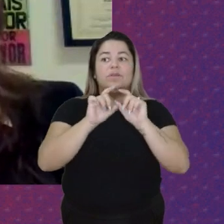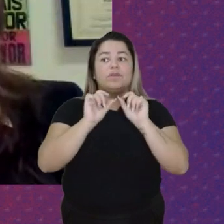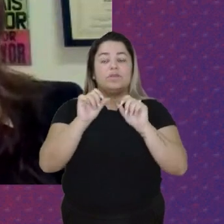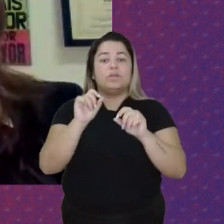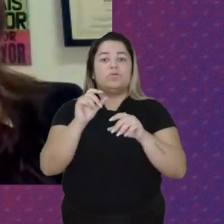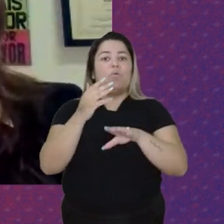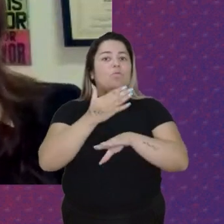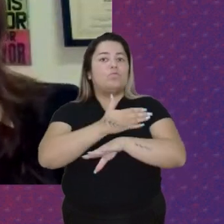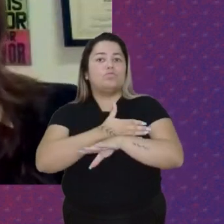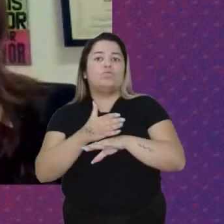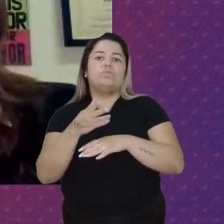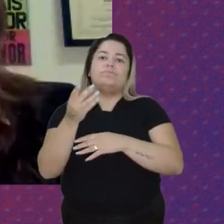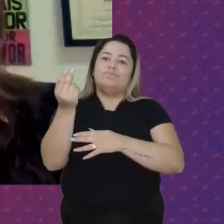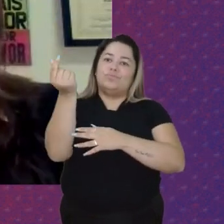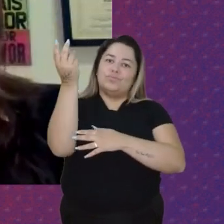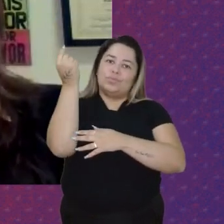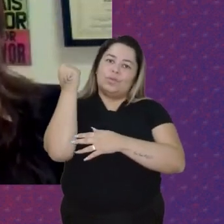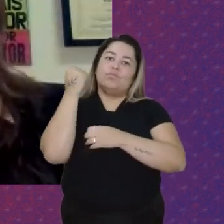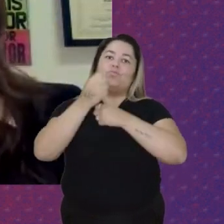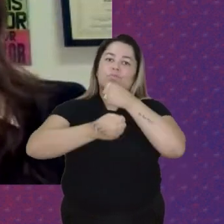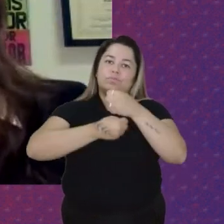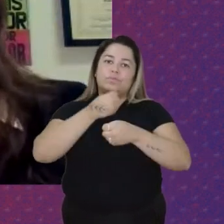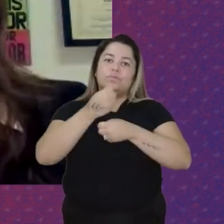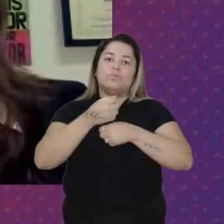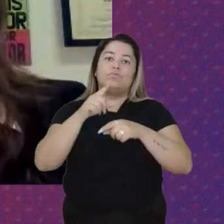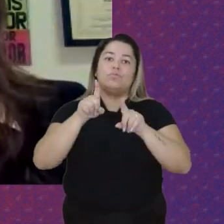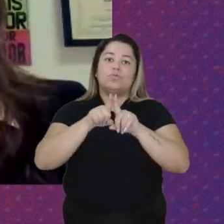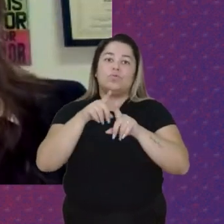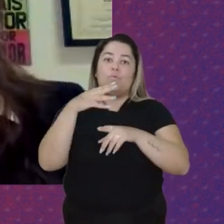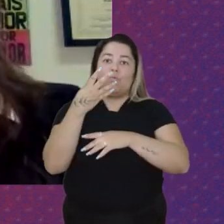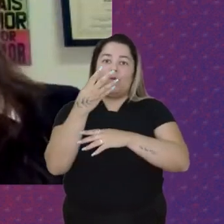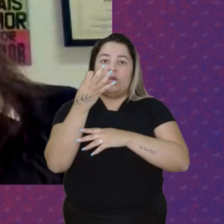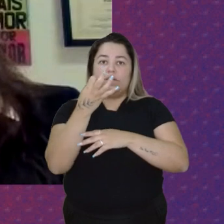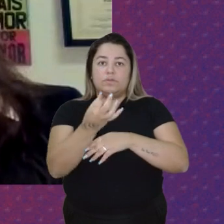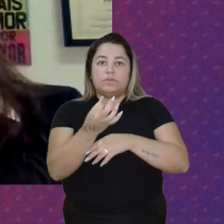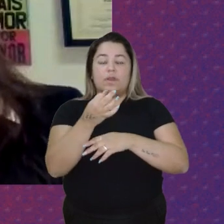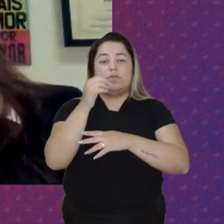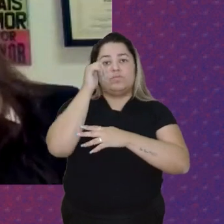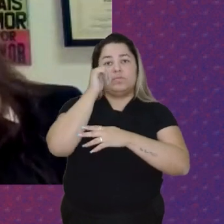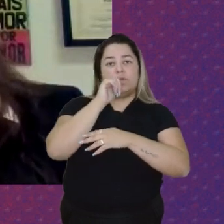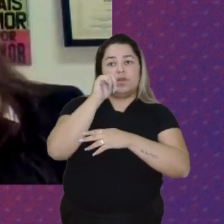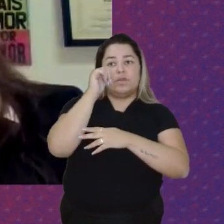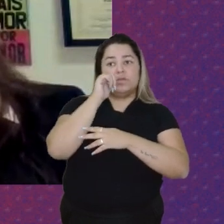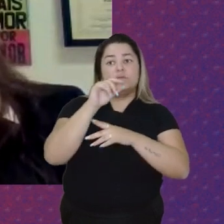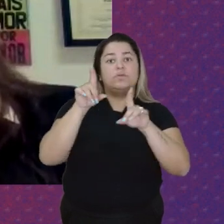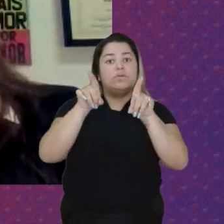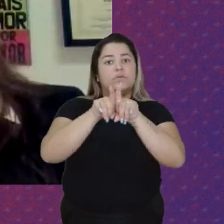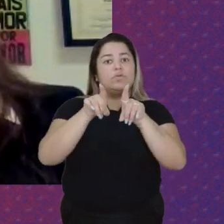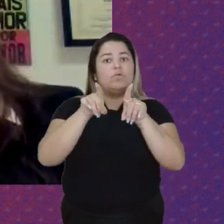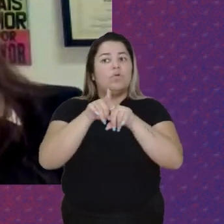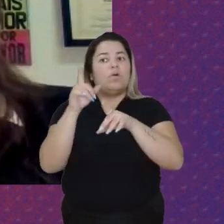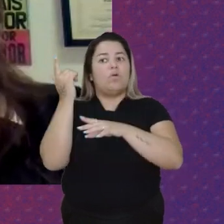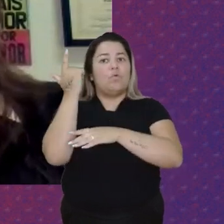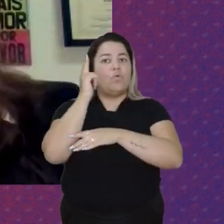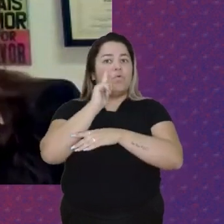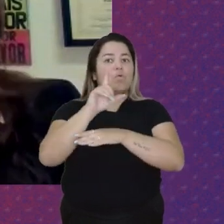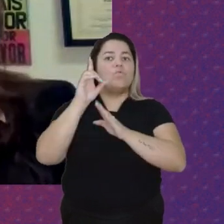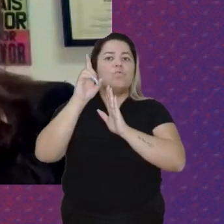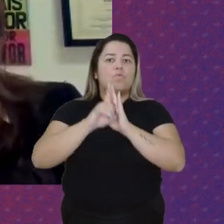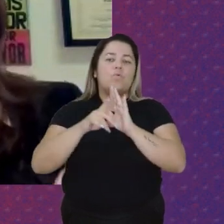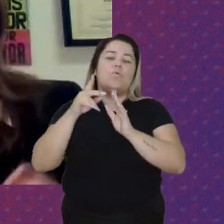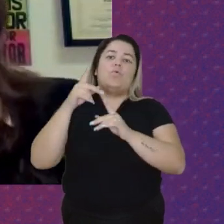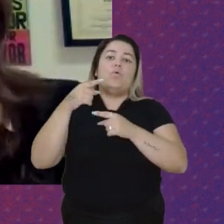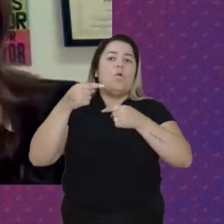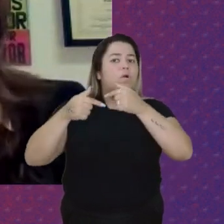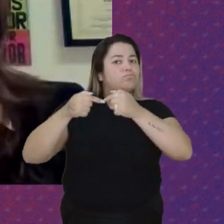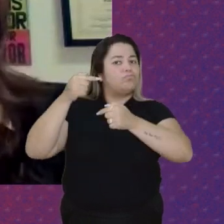costumes da época. Então, foi só apenas com a Constituição de 46 que as mulheres, de fato, conquistaram direitos políticos, pelo